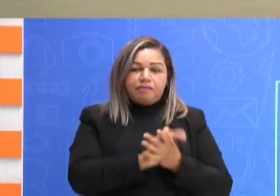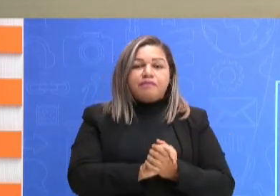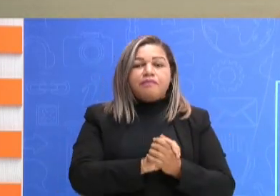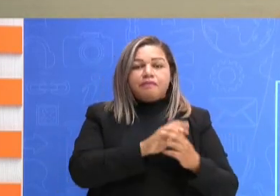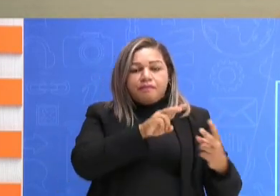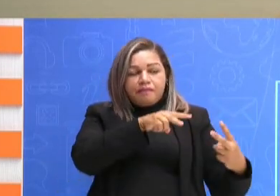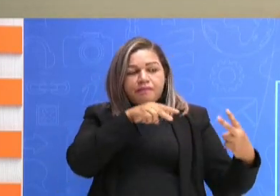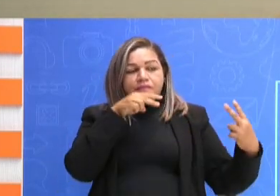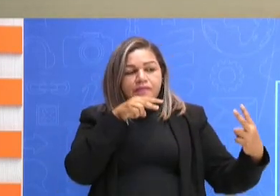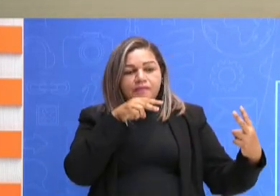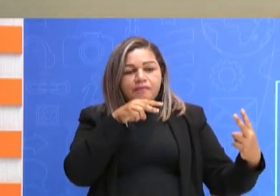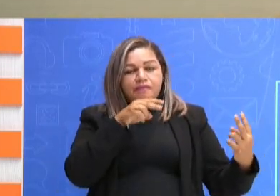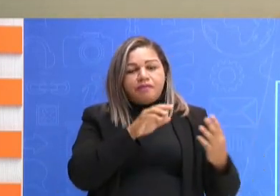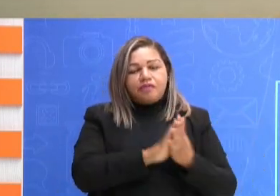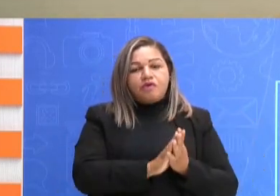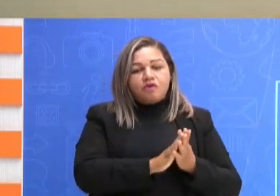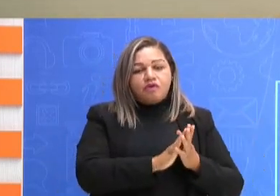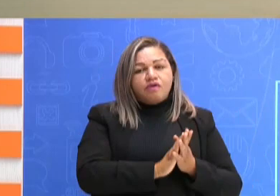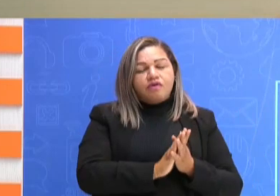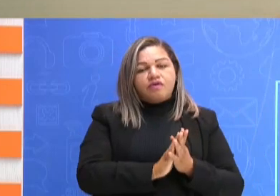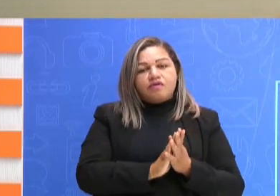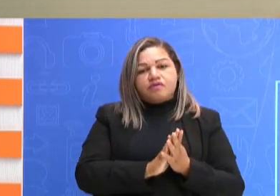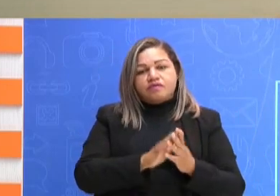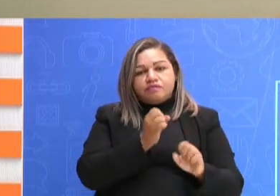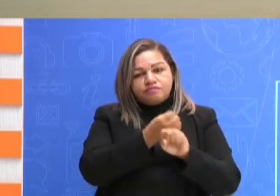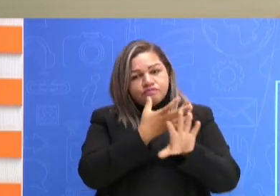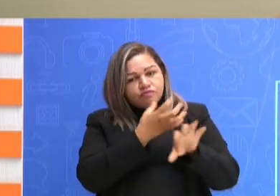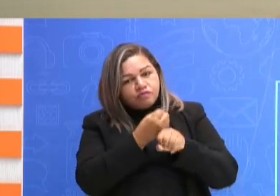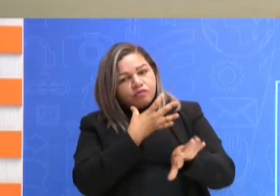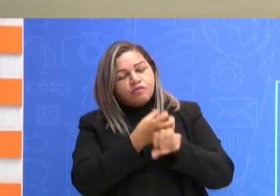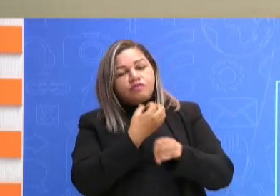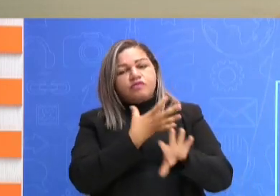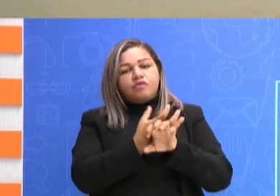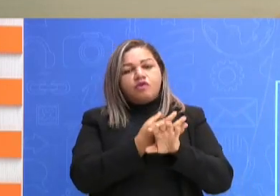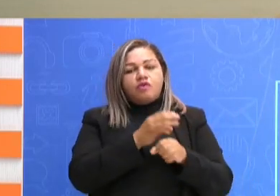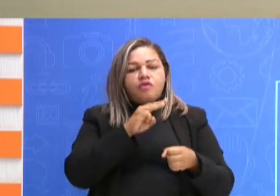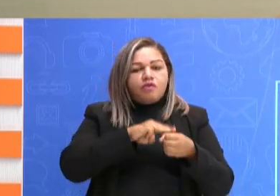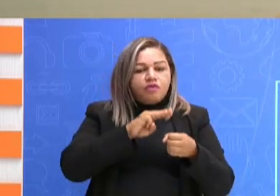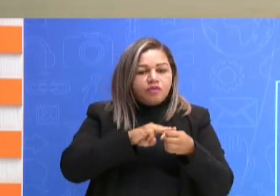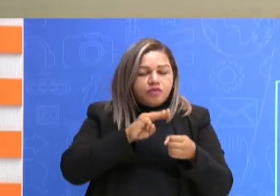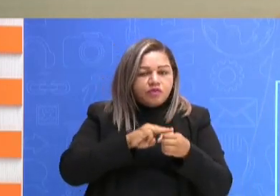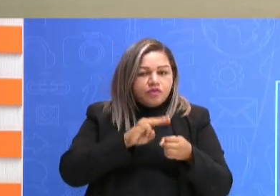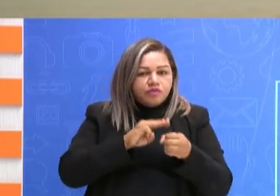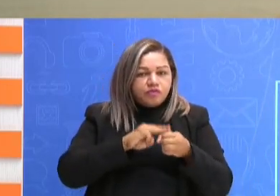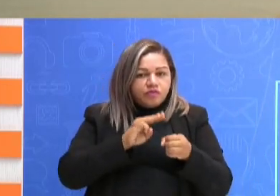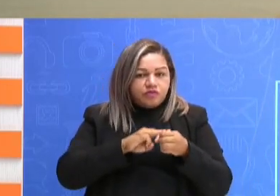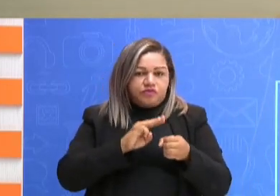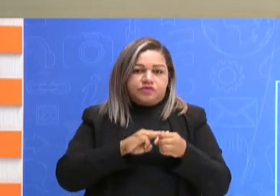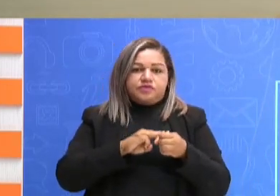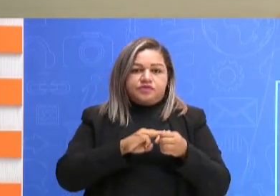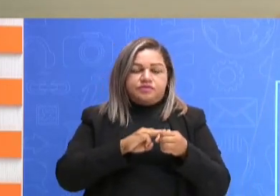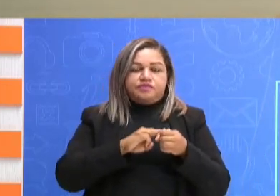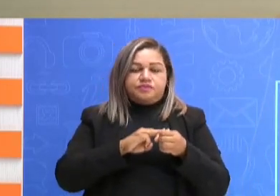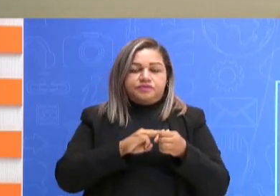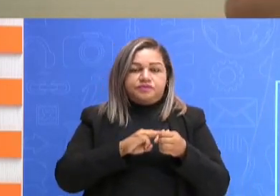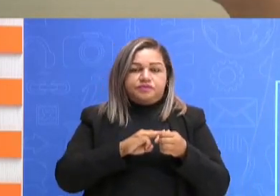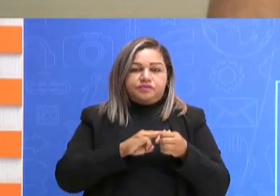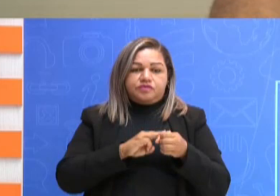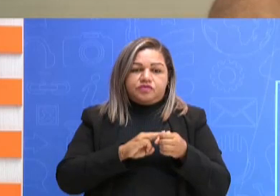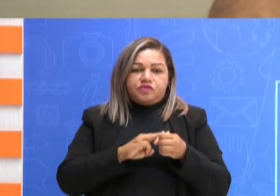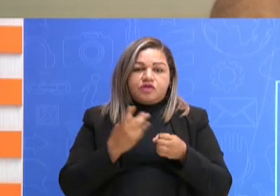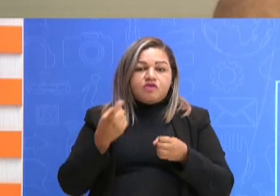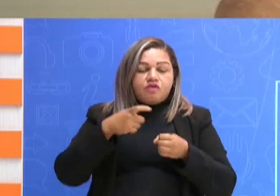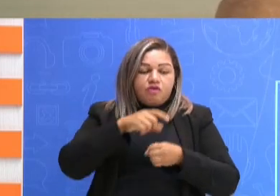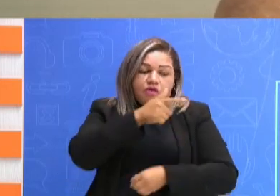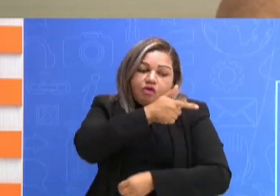presencial nas escolas particulares e as escolas online. O município mantém as aulas online. Tão logo a